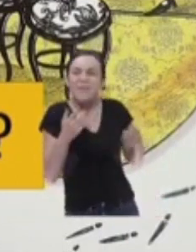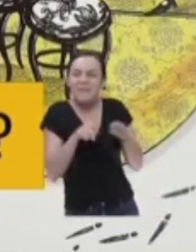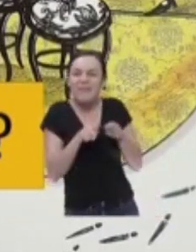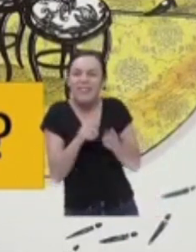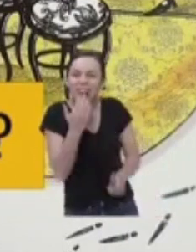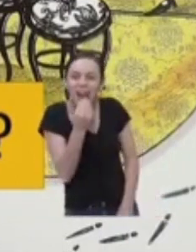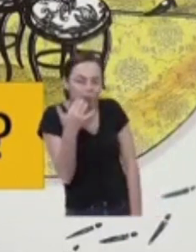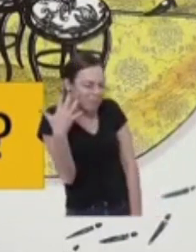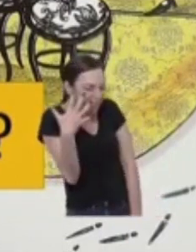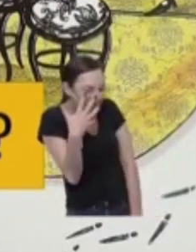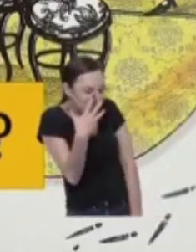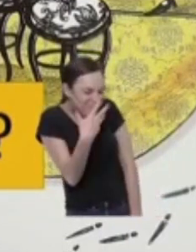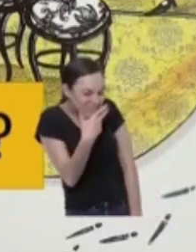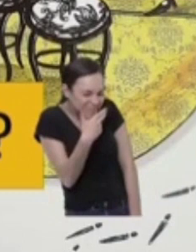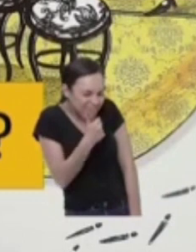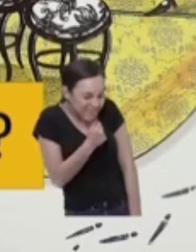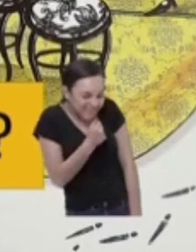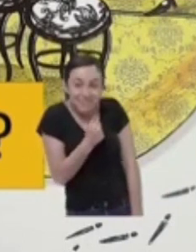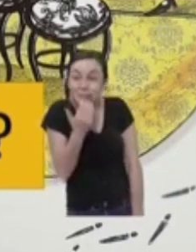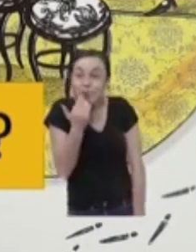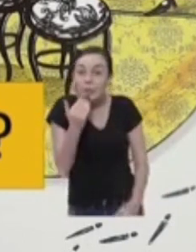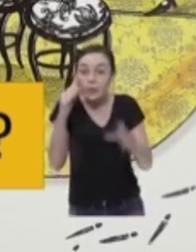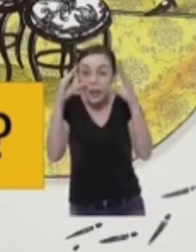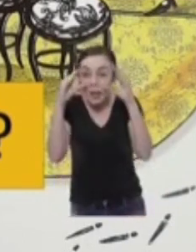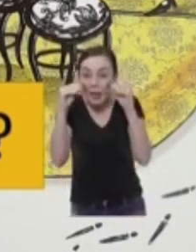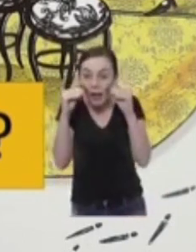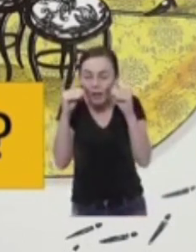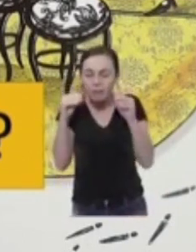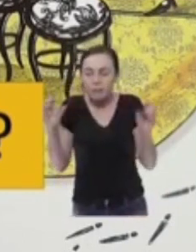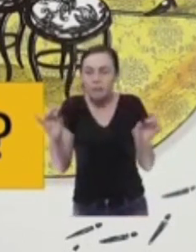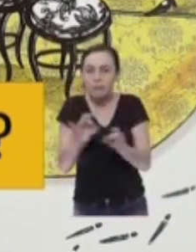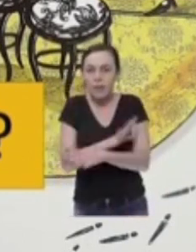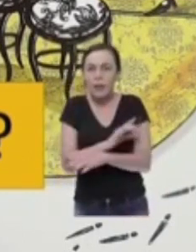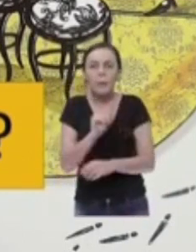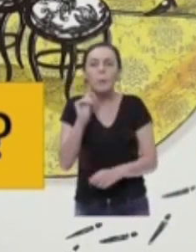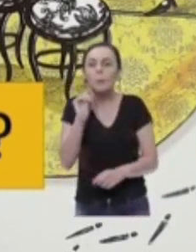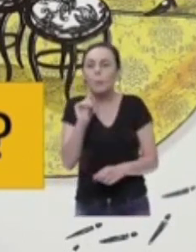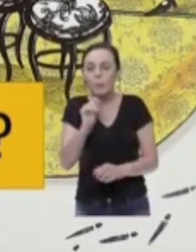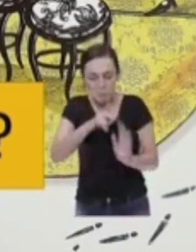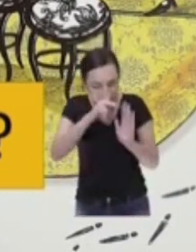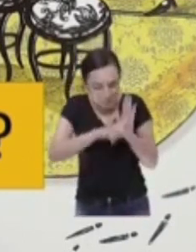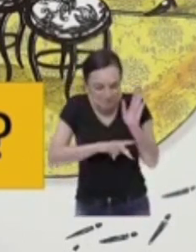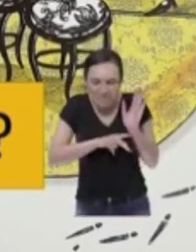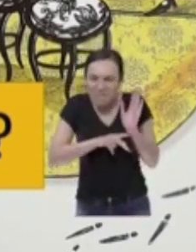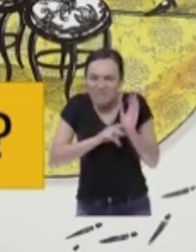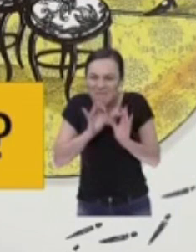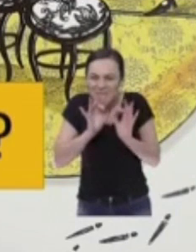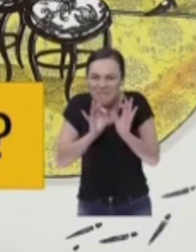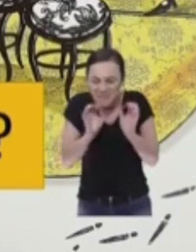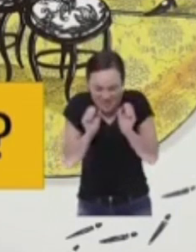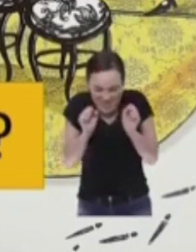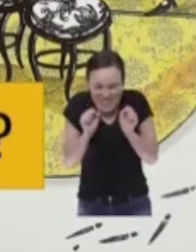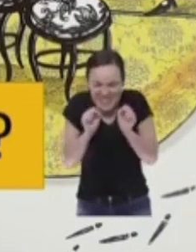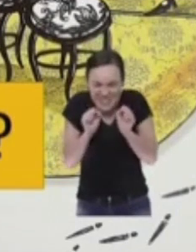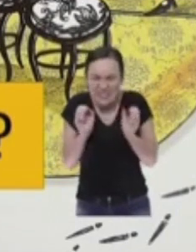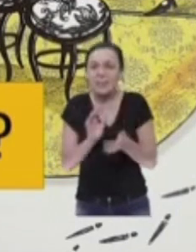um lanche esbelto. Assim, após o jantar, pôs em prática a segunda parte de